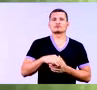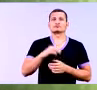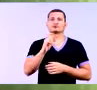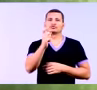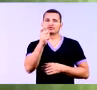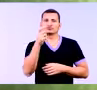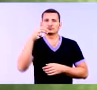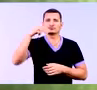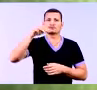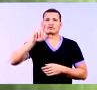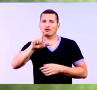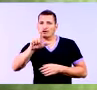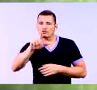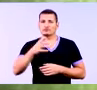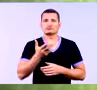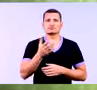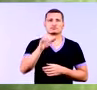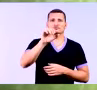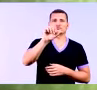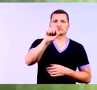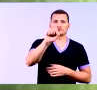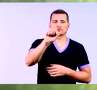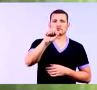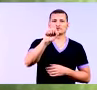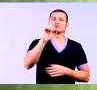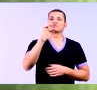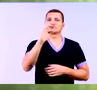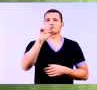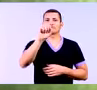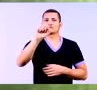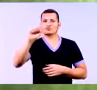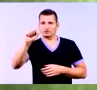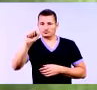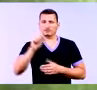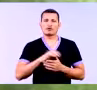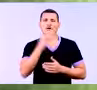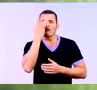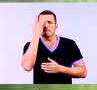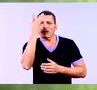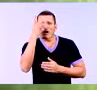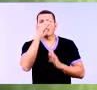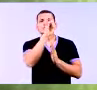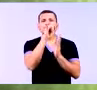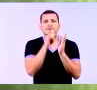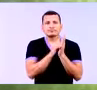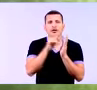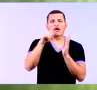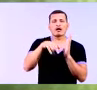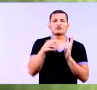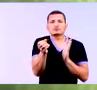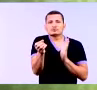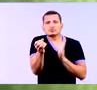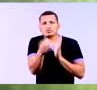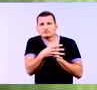XML e CSS. E a fácil instalação é uma novidade que foi implantada pela empresa que